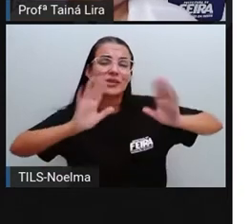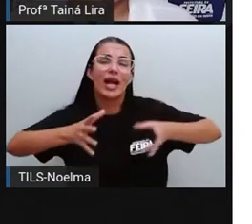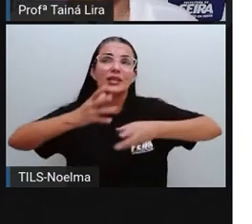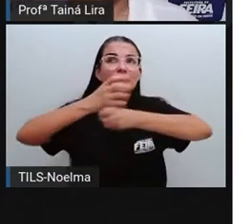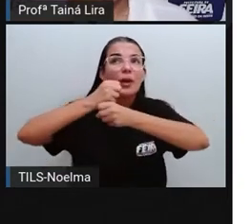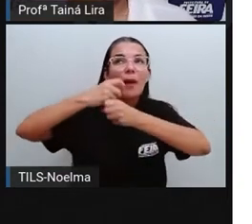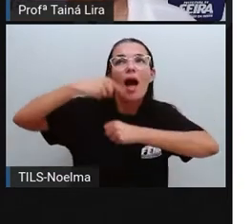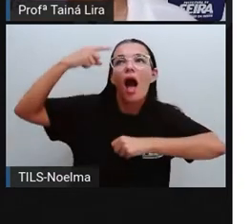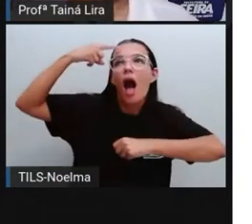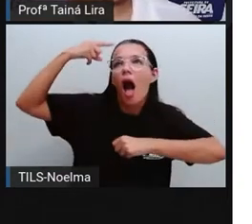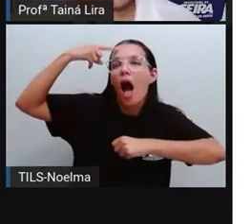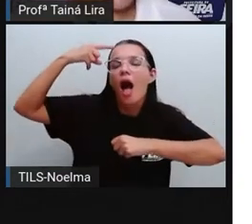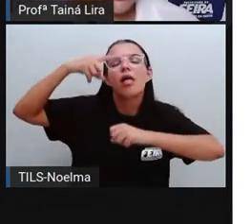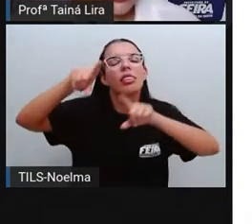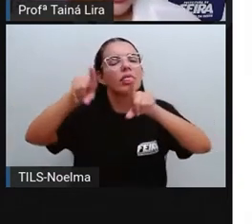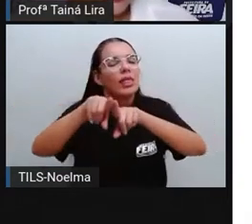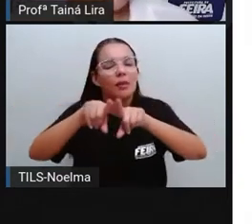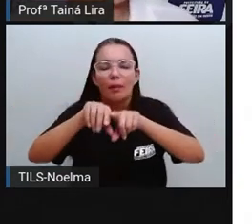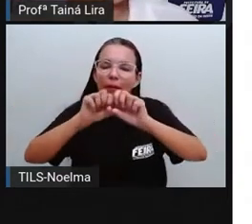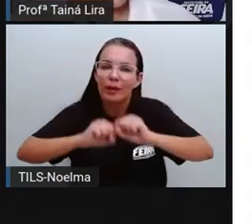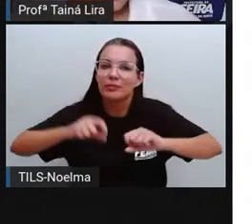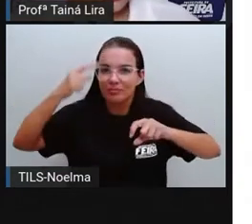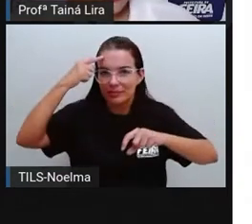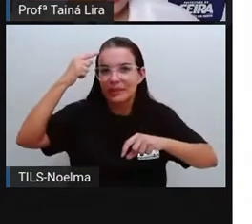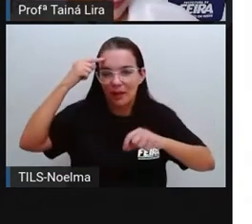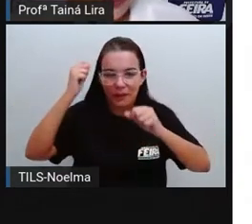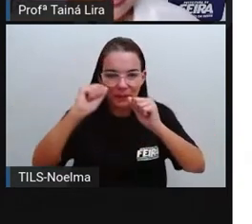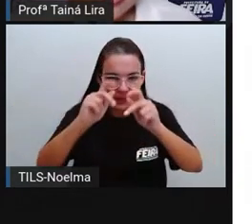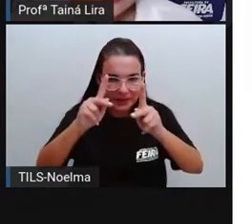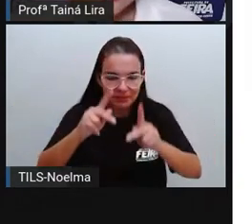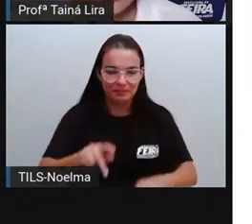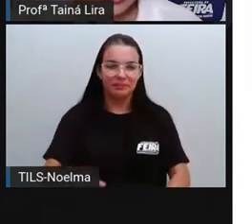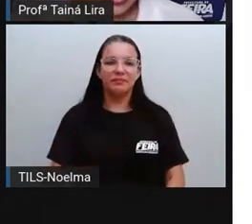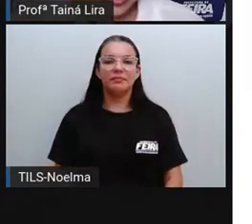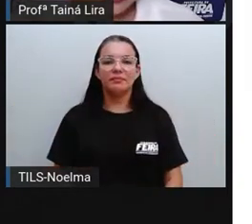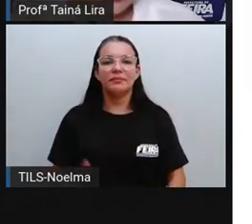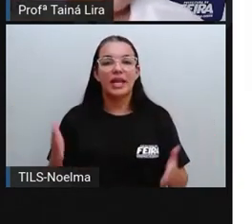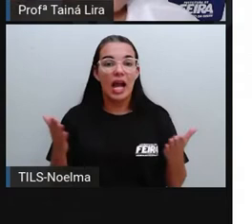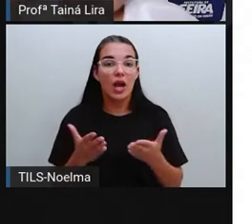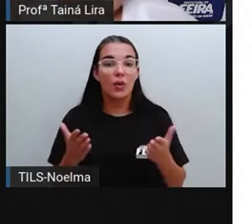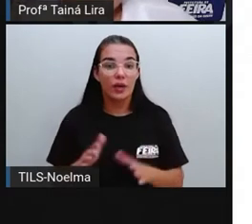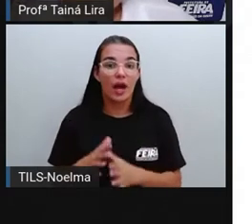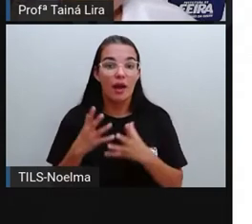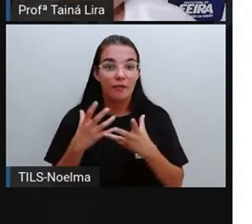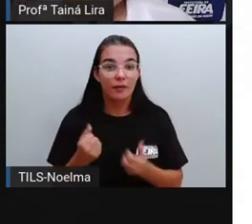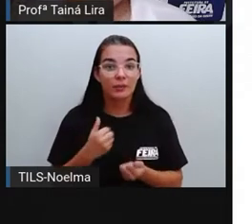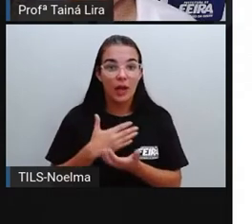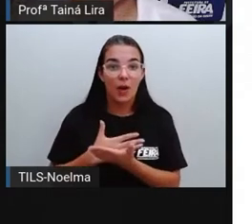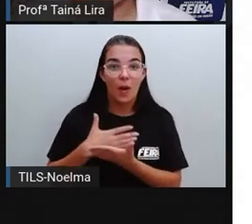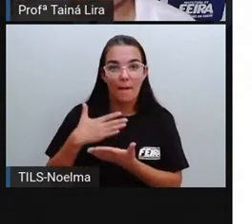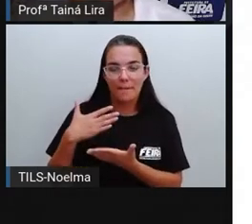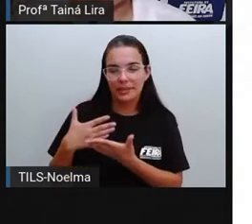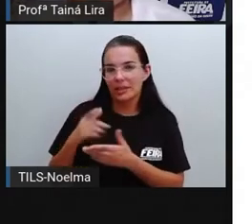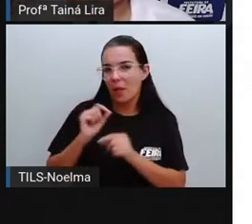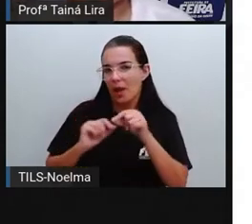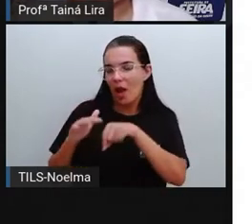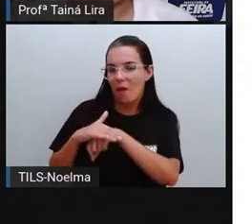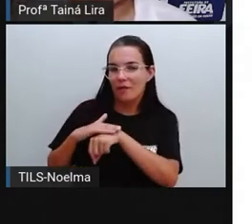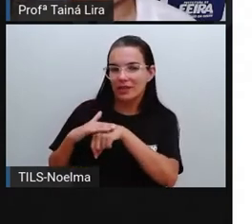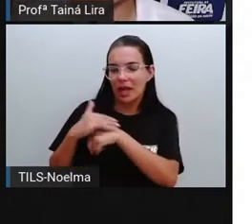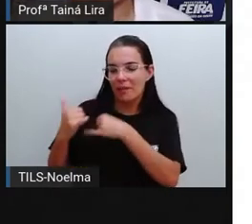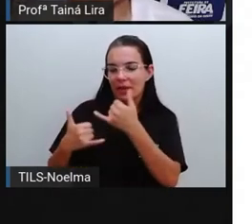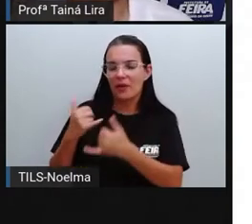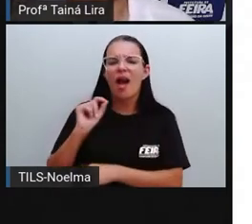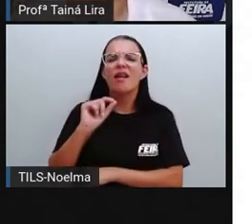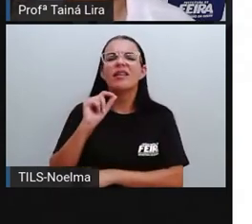aí o cálculo mental, também pode fazer com cálculo mental, tá bom? E agora? Vamos conversar um pouquinho sobre o jogo. Quem foi